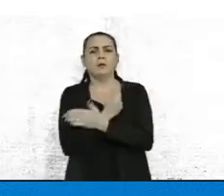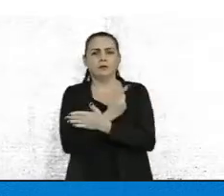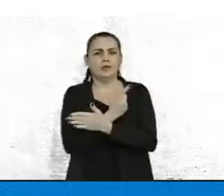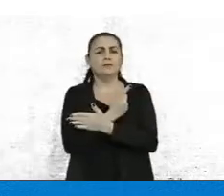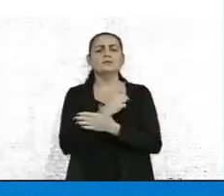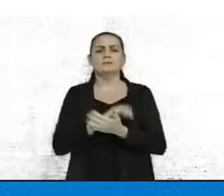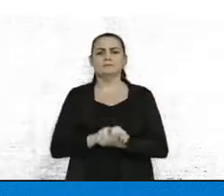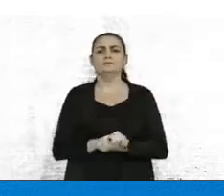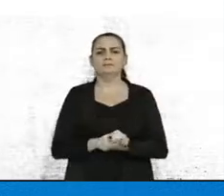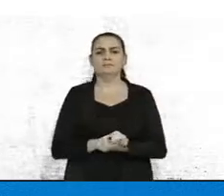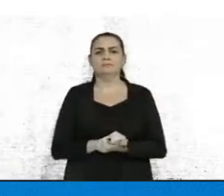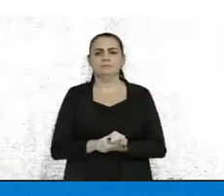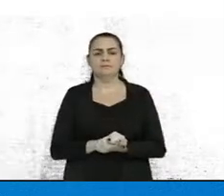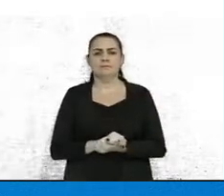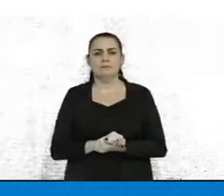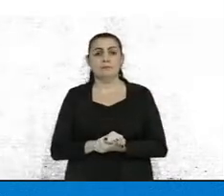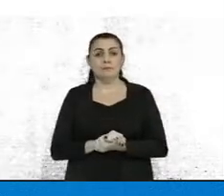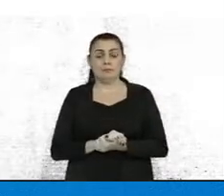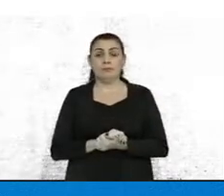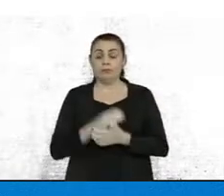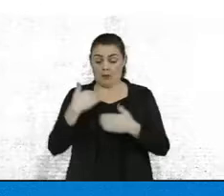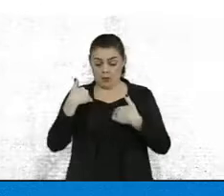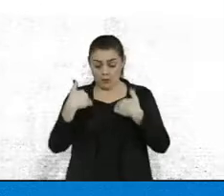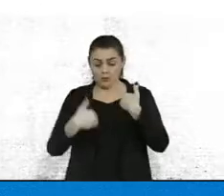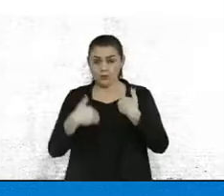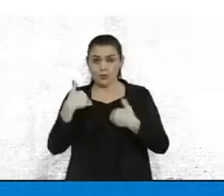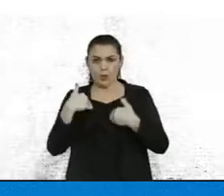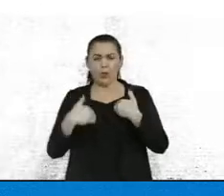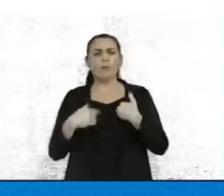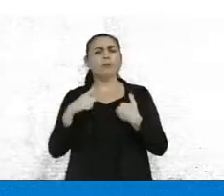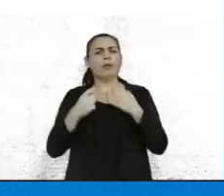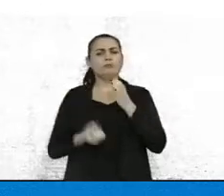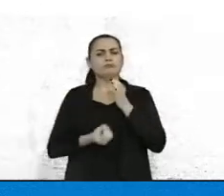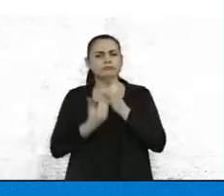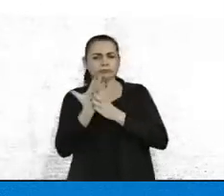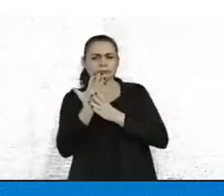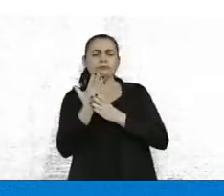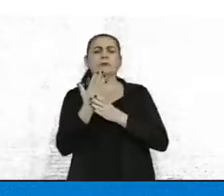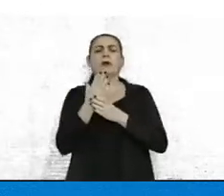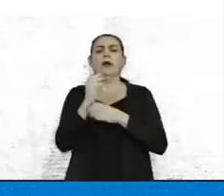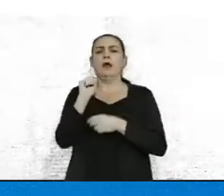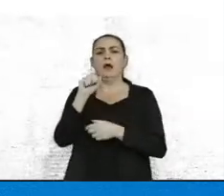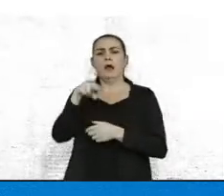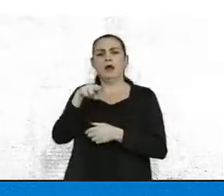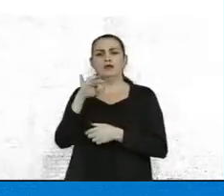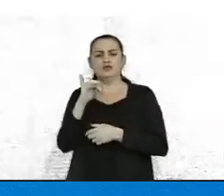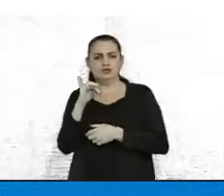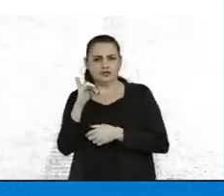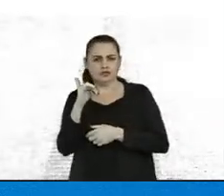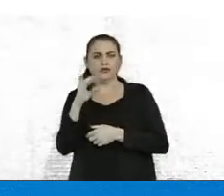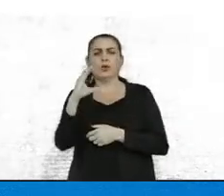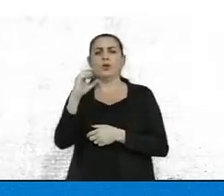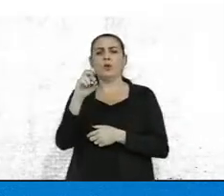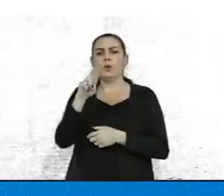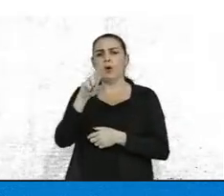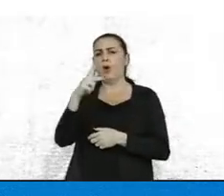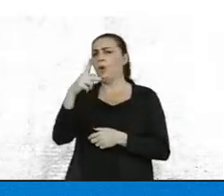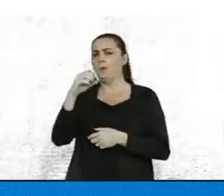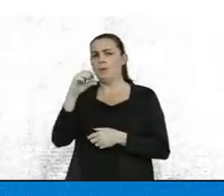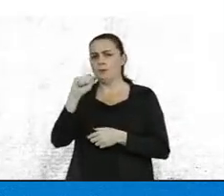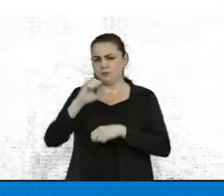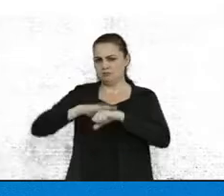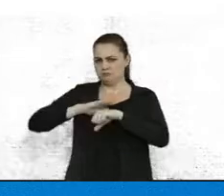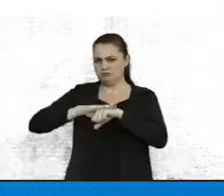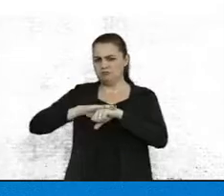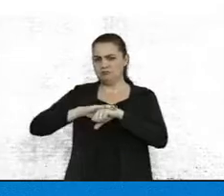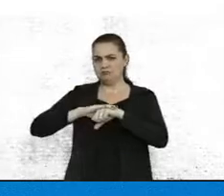o nosso corpo produza anticorpos contra ele mesmo? Por que será que o nosso sistema imune, que é